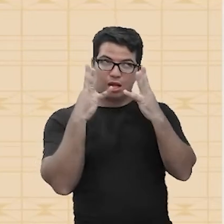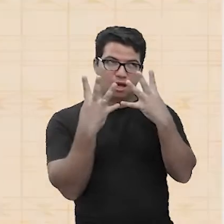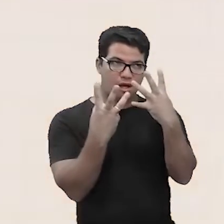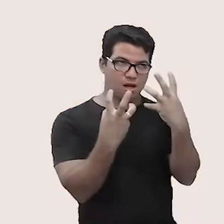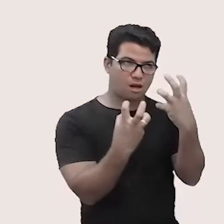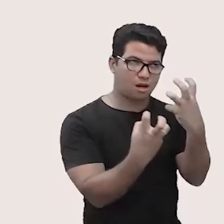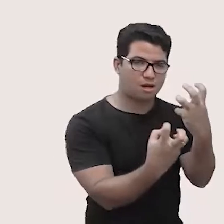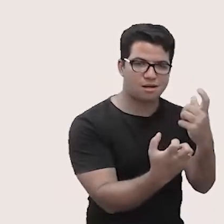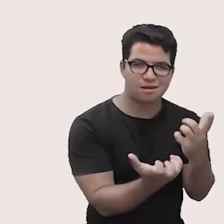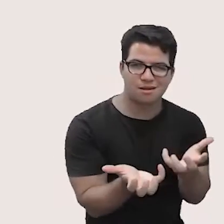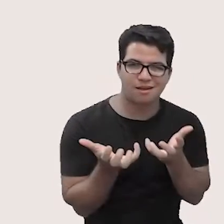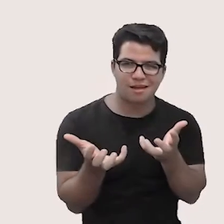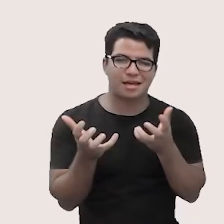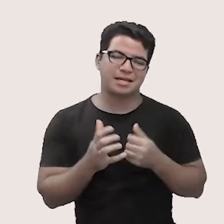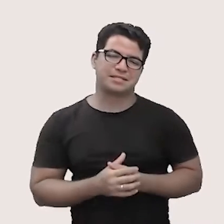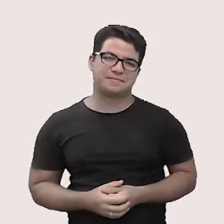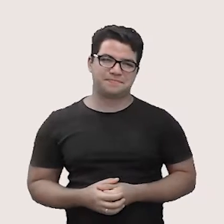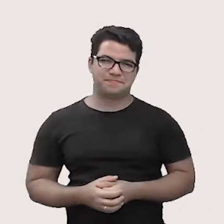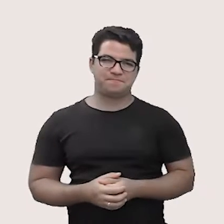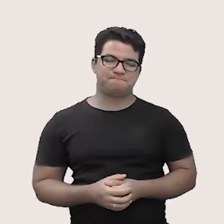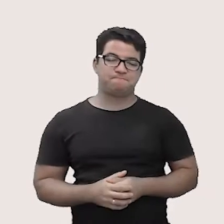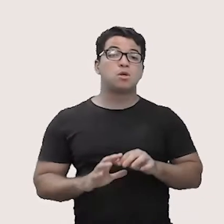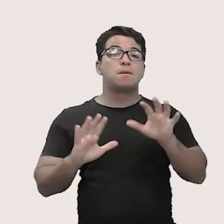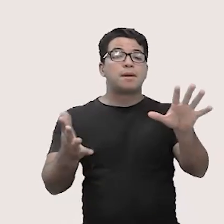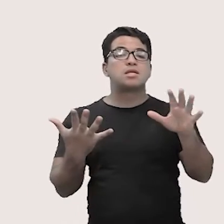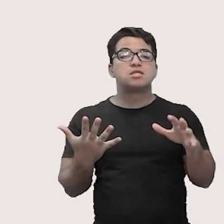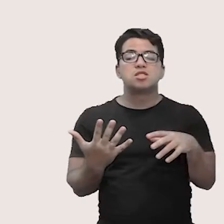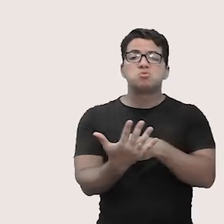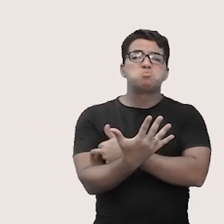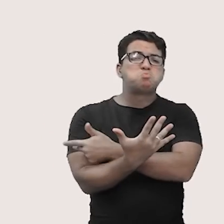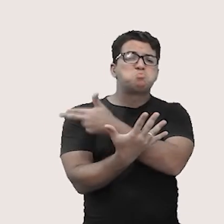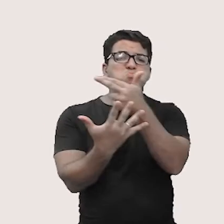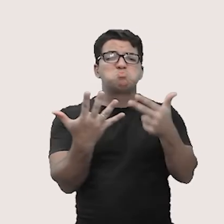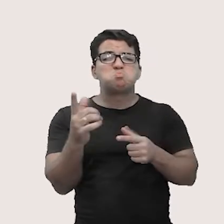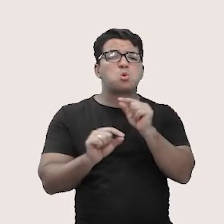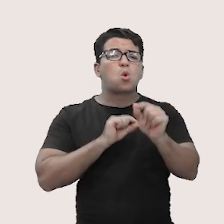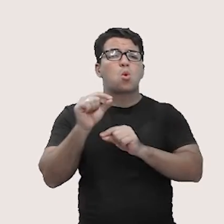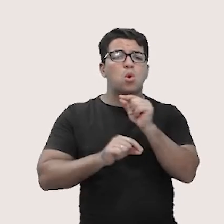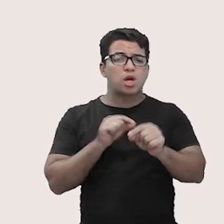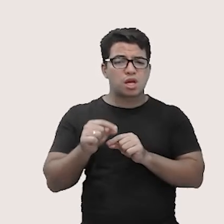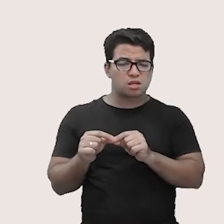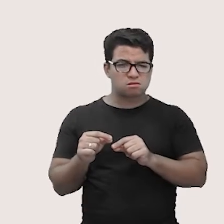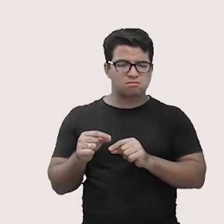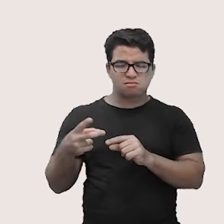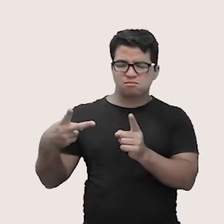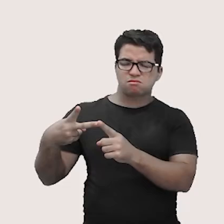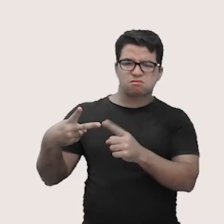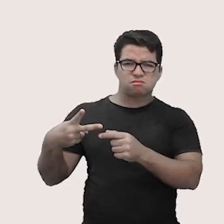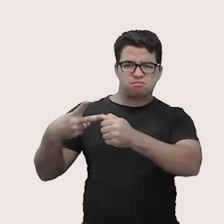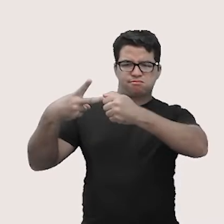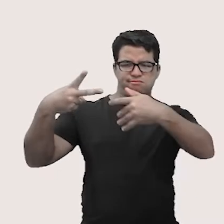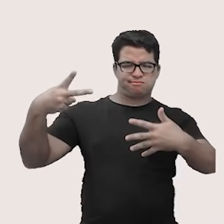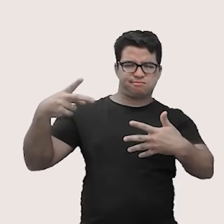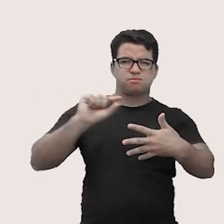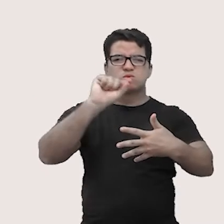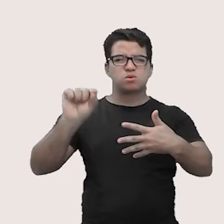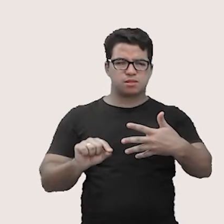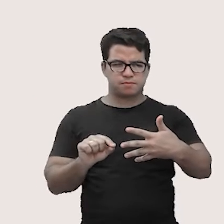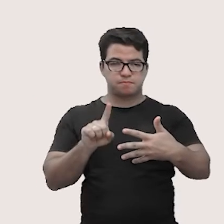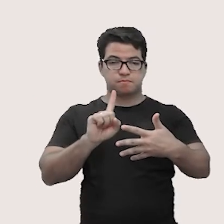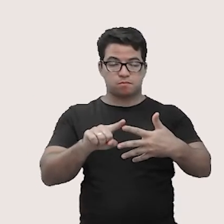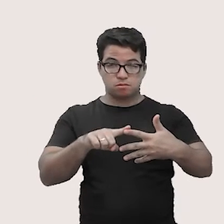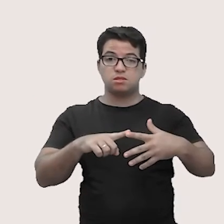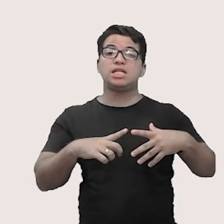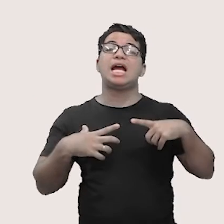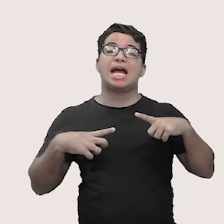As principais características do advertisement são caráter comercial,